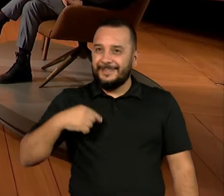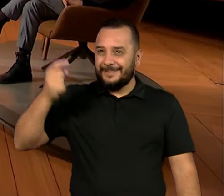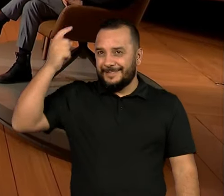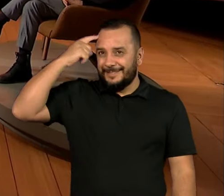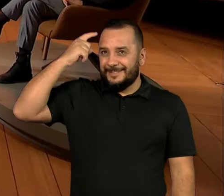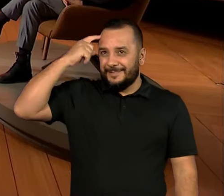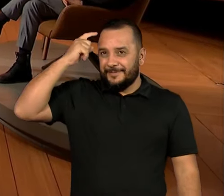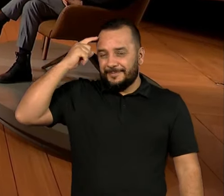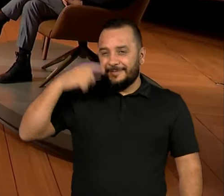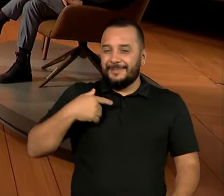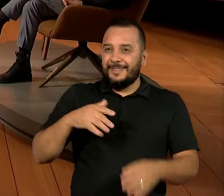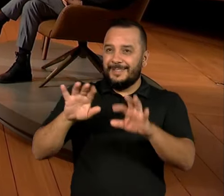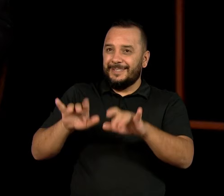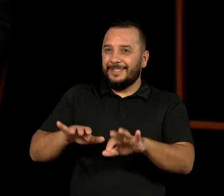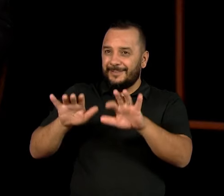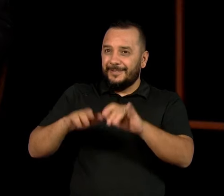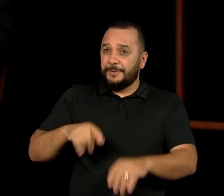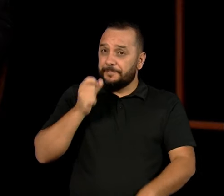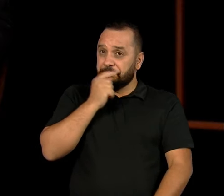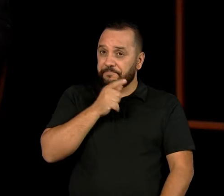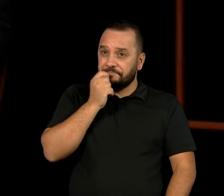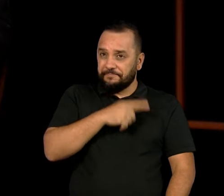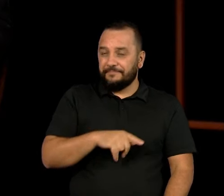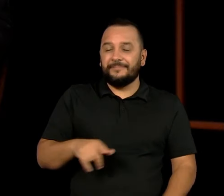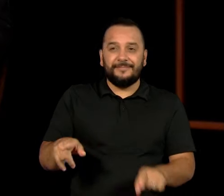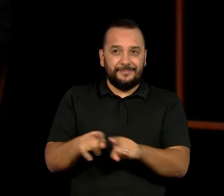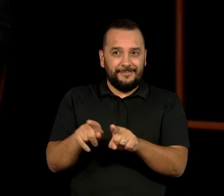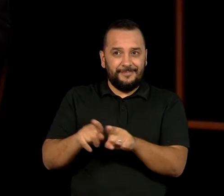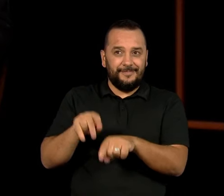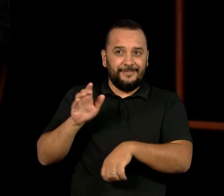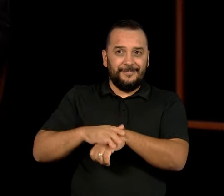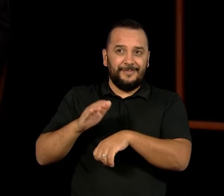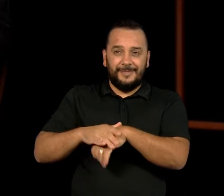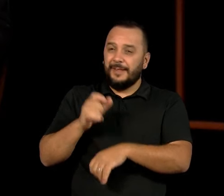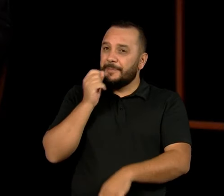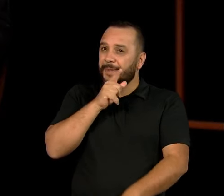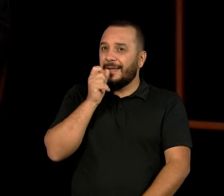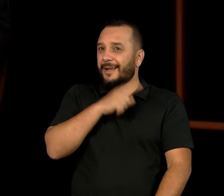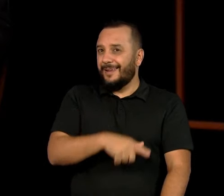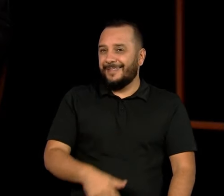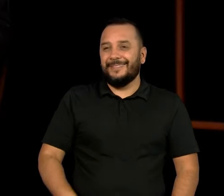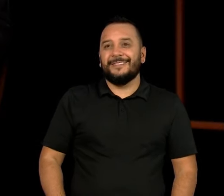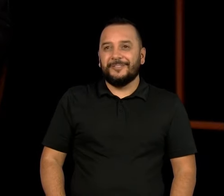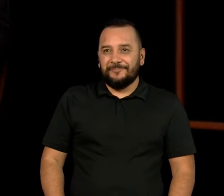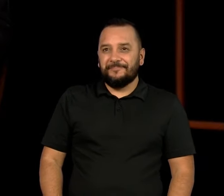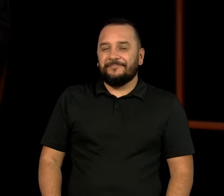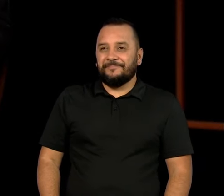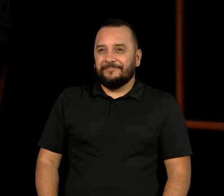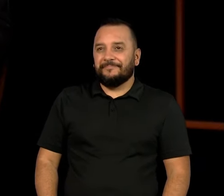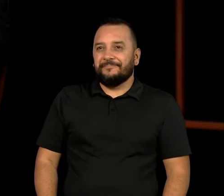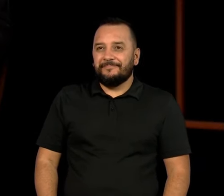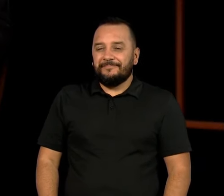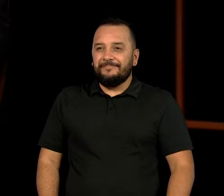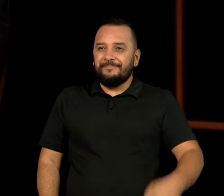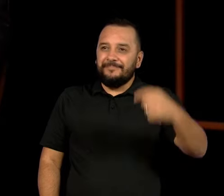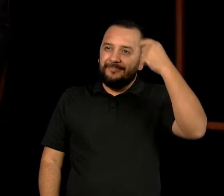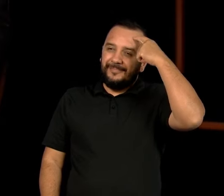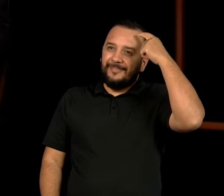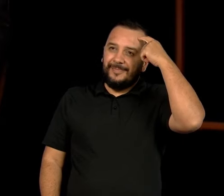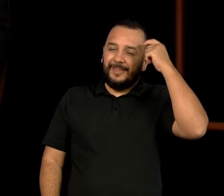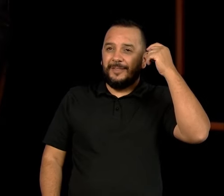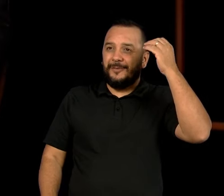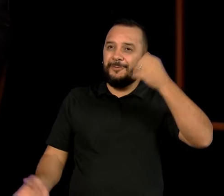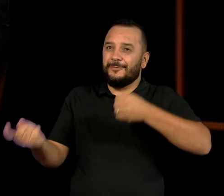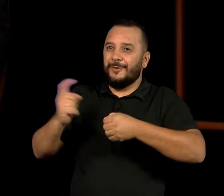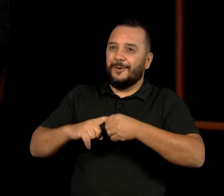muito em escrever comédia e fazer comédia. E pensando muito, às vezes eu penso também sobre a volta